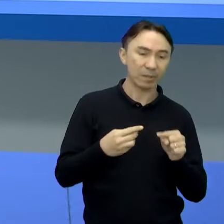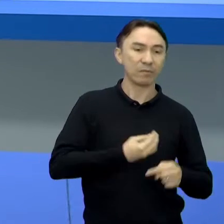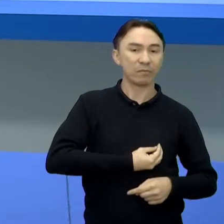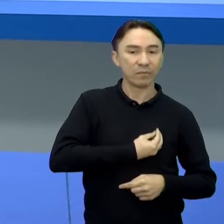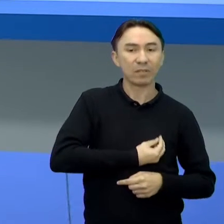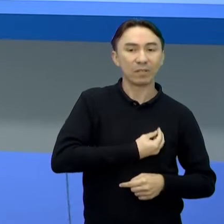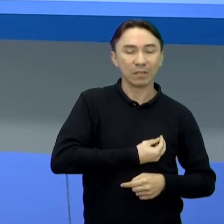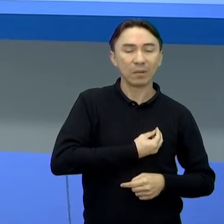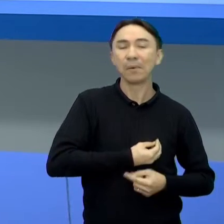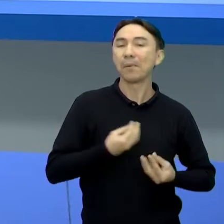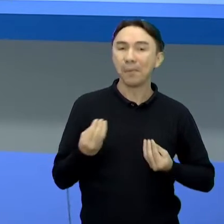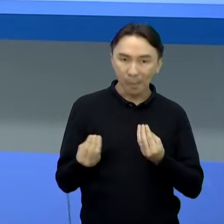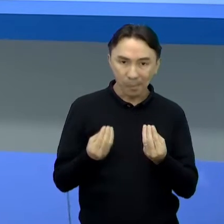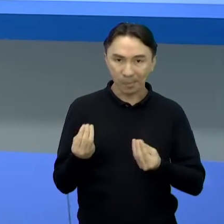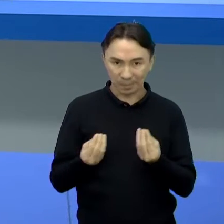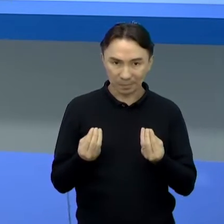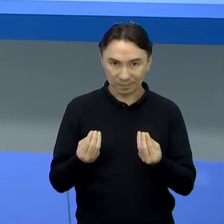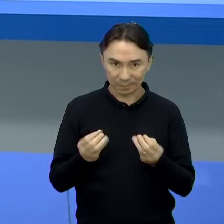tá?